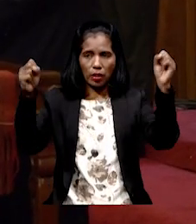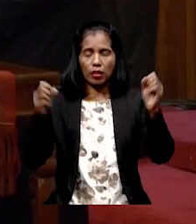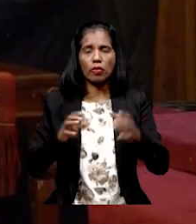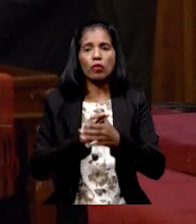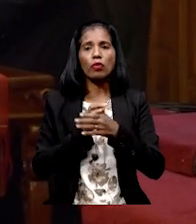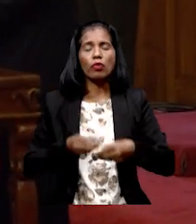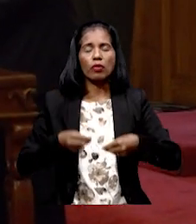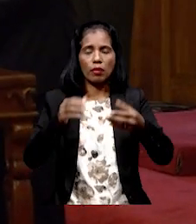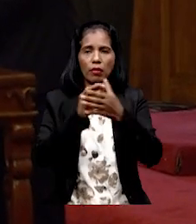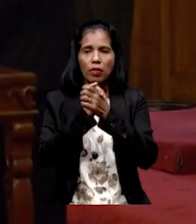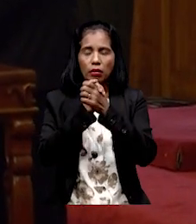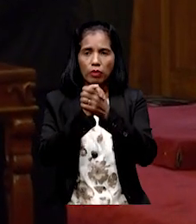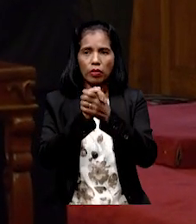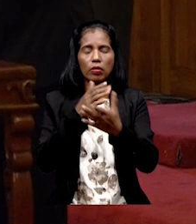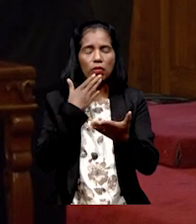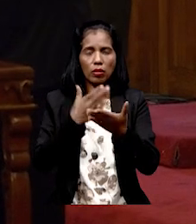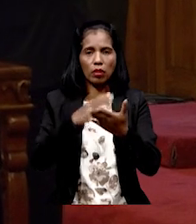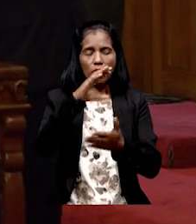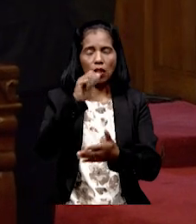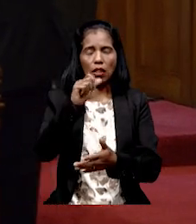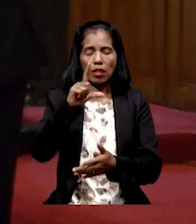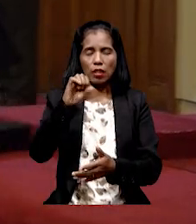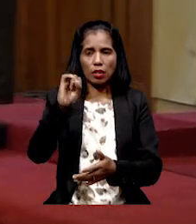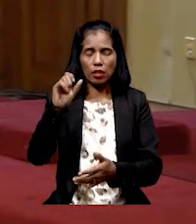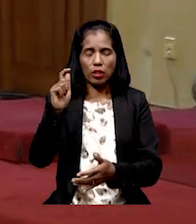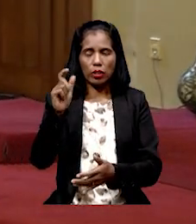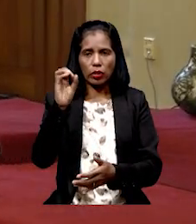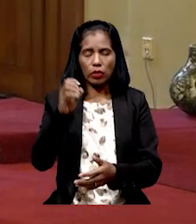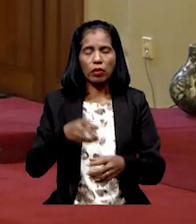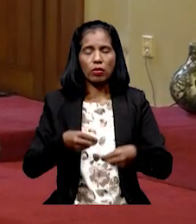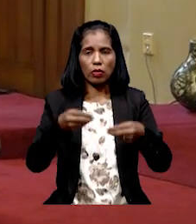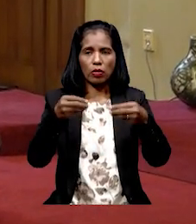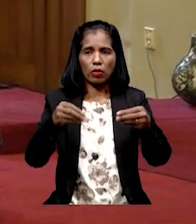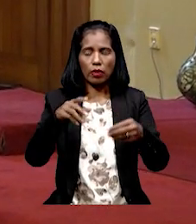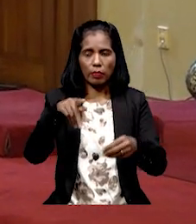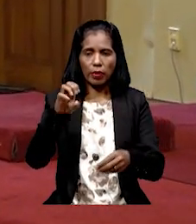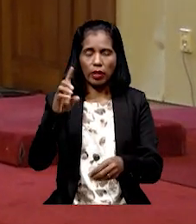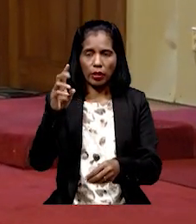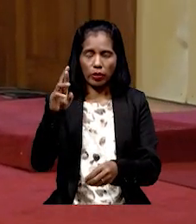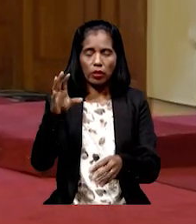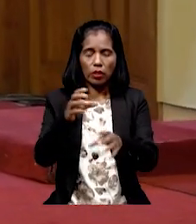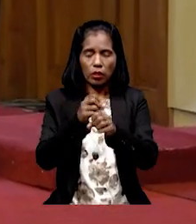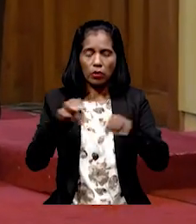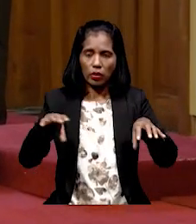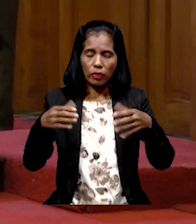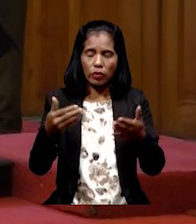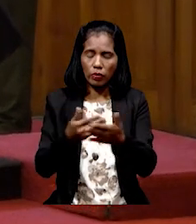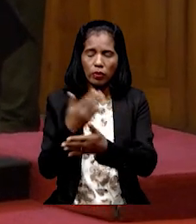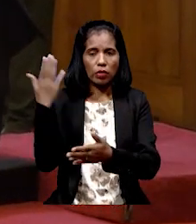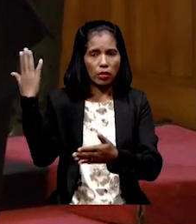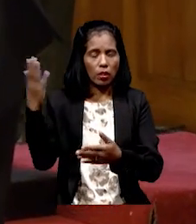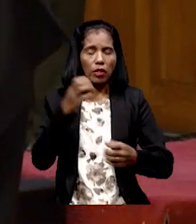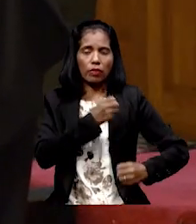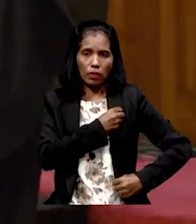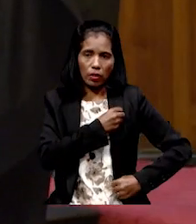parabéns no sucesso do Calisto dos Santos Coliati, no Comodoro Pedro Clamar Fuig, neve Maximo Knarfong e a Força Armada. O